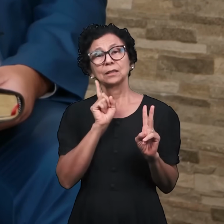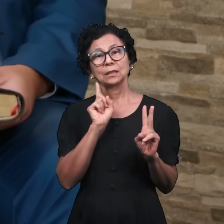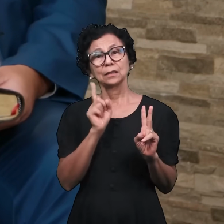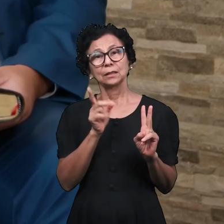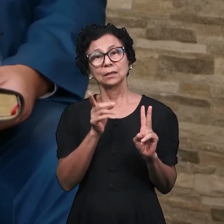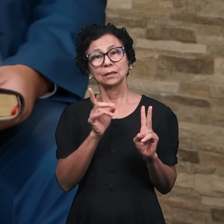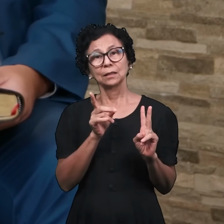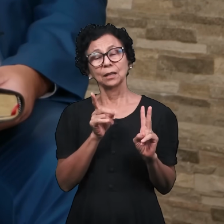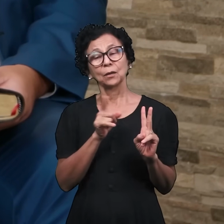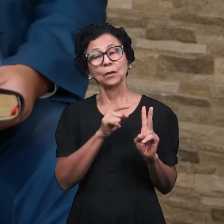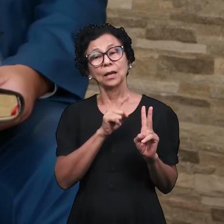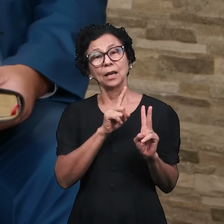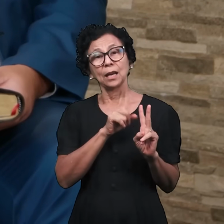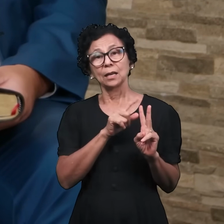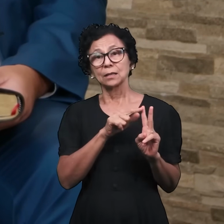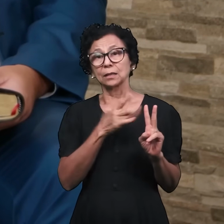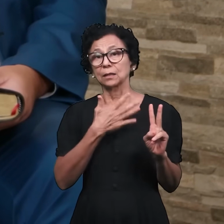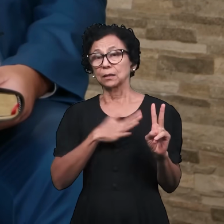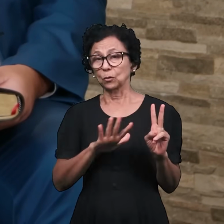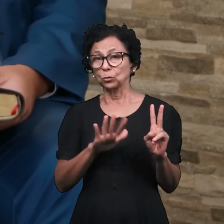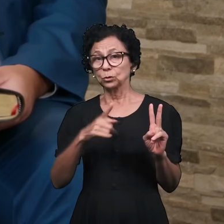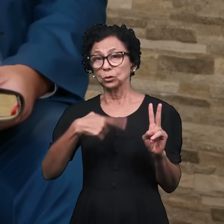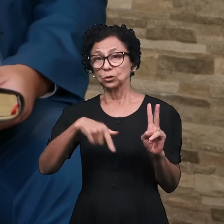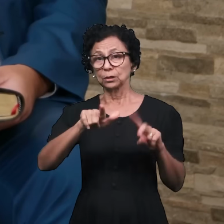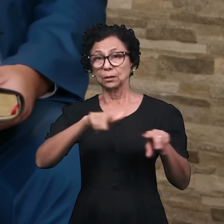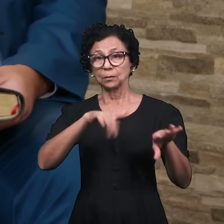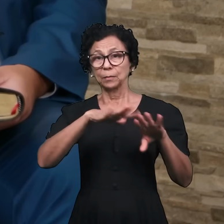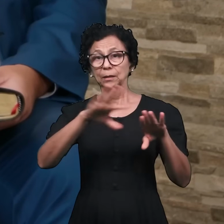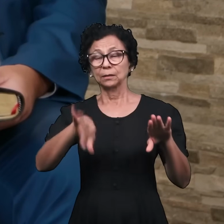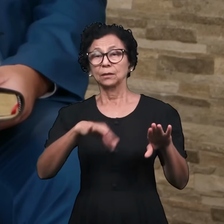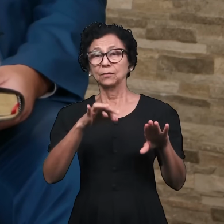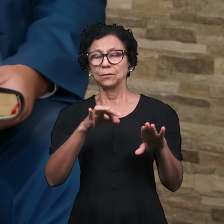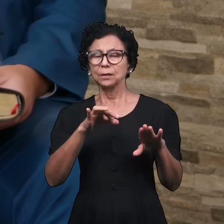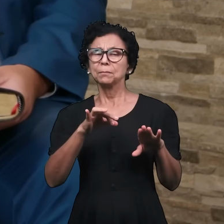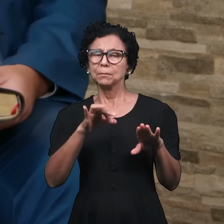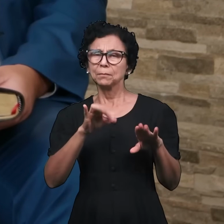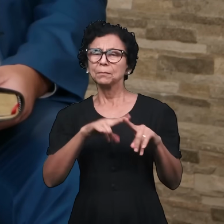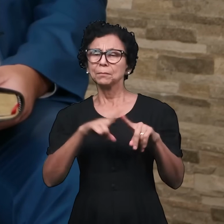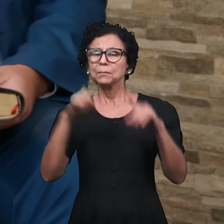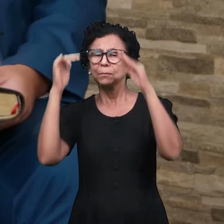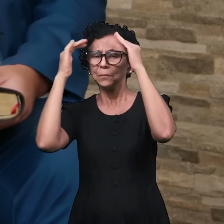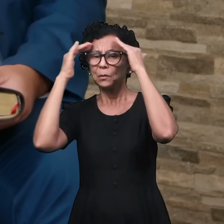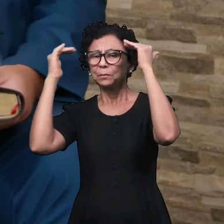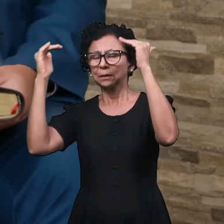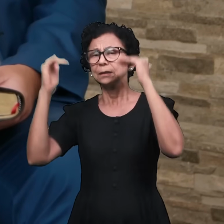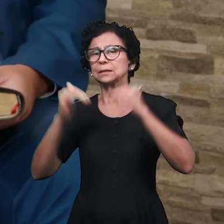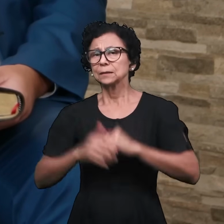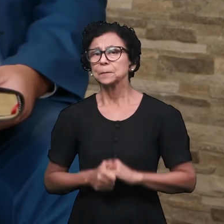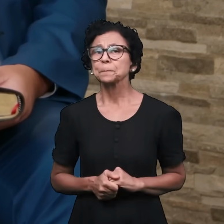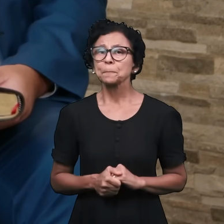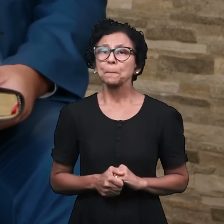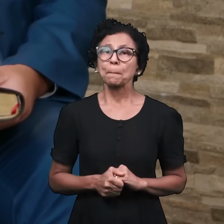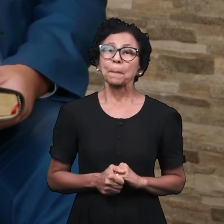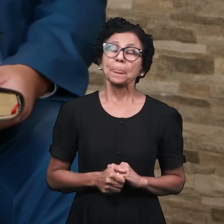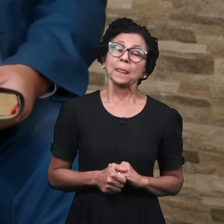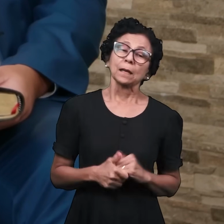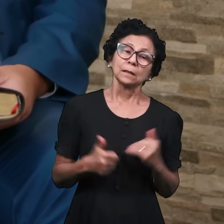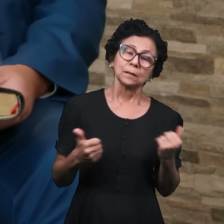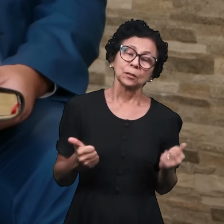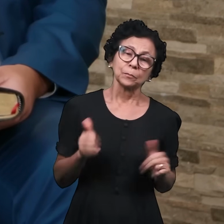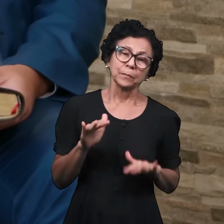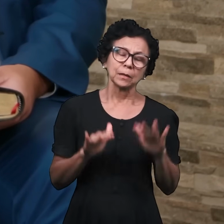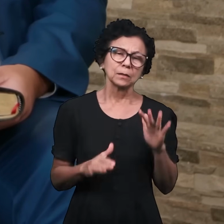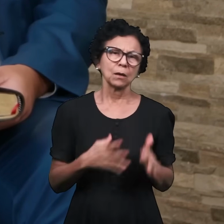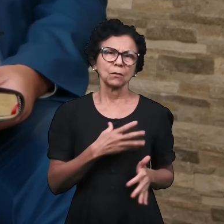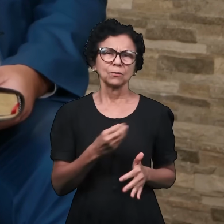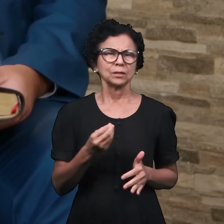filho que, mesmo não tendo gostado, obedeceu. Então é uma situação que o filho pode não entender uma